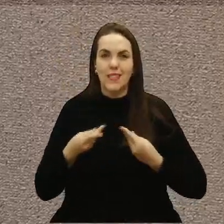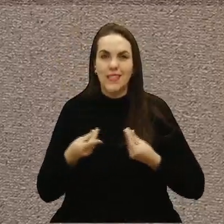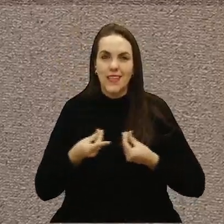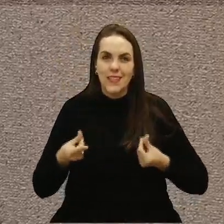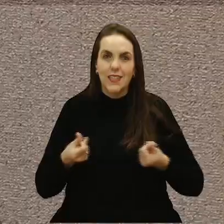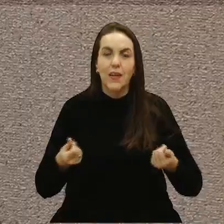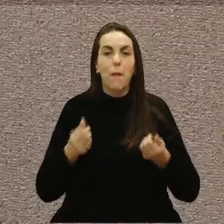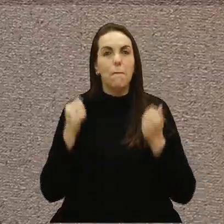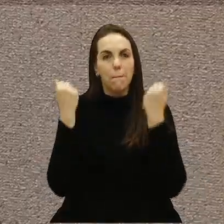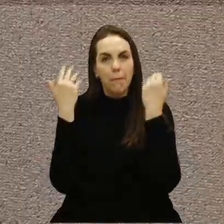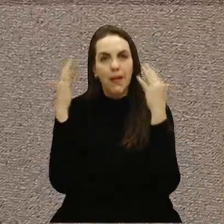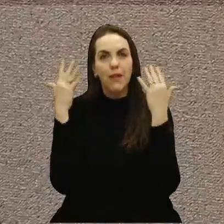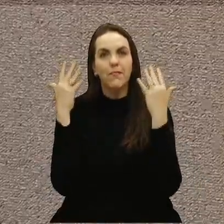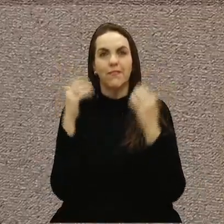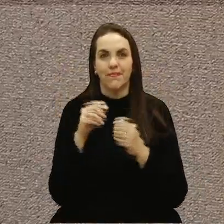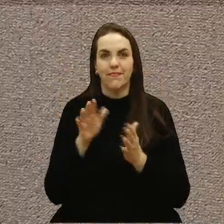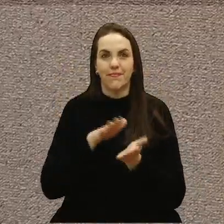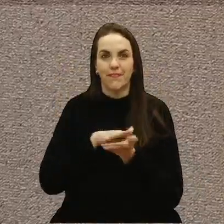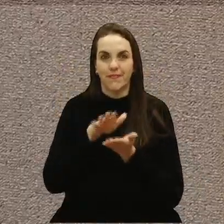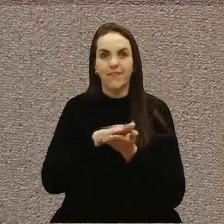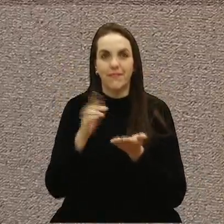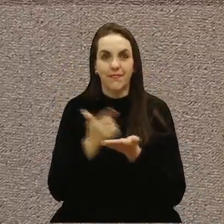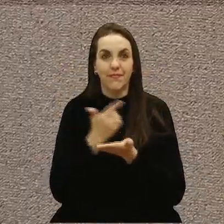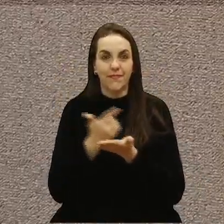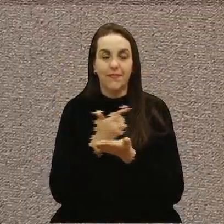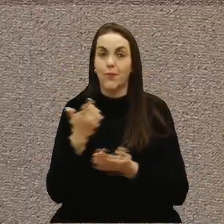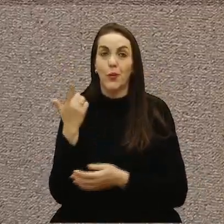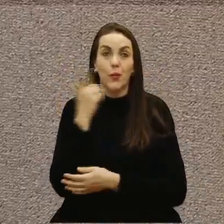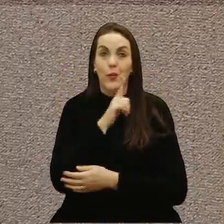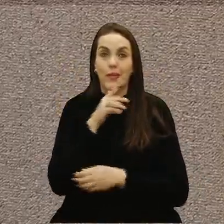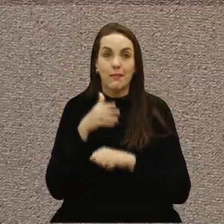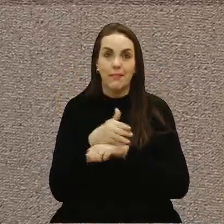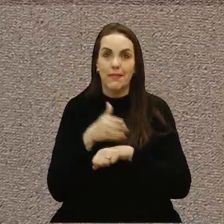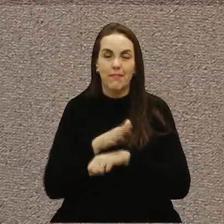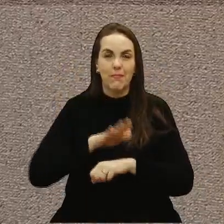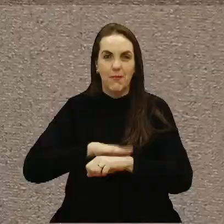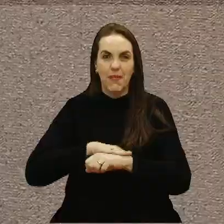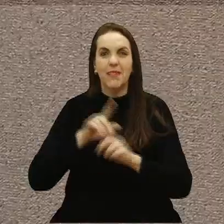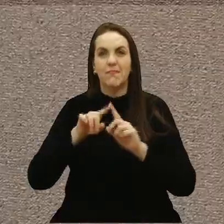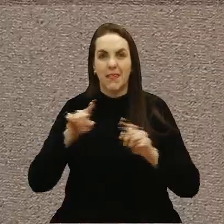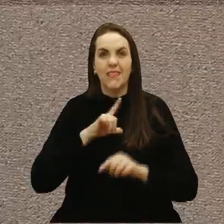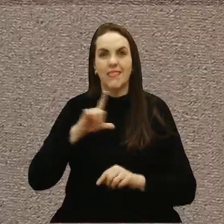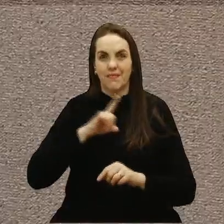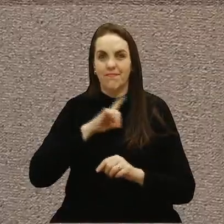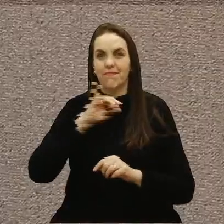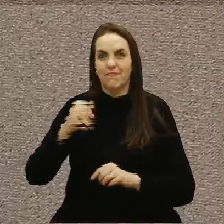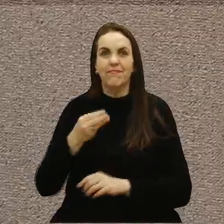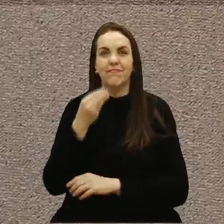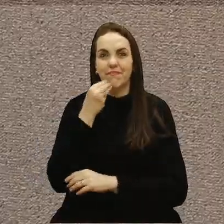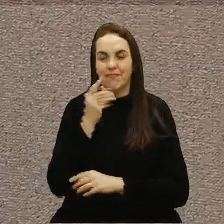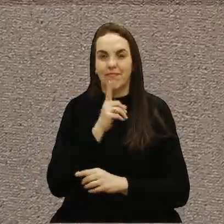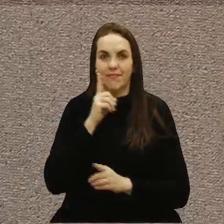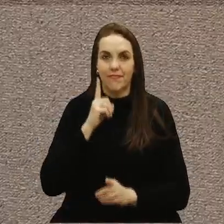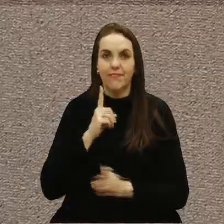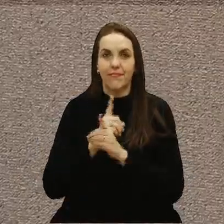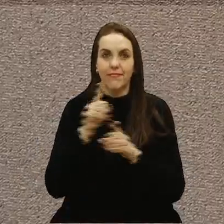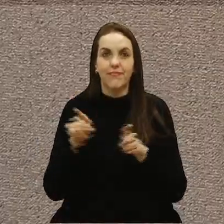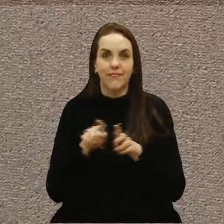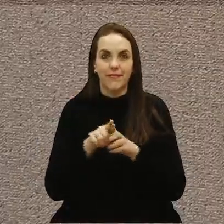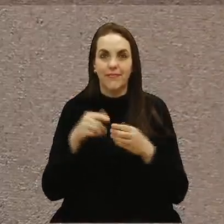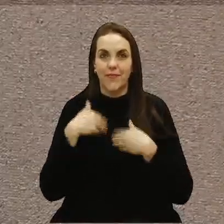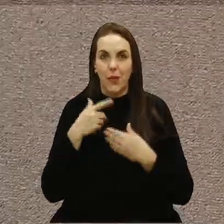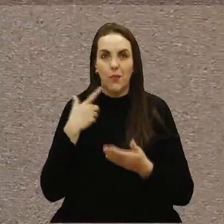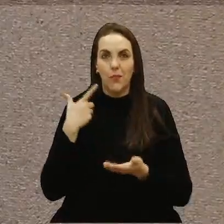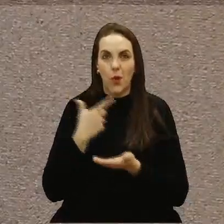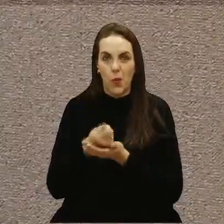parabéns pelo lançamento do livro. Eu não consegui participar daquele momento, mas a gente vai ter a oportunidade de um encontro para que eu também possa adquirir